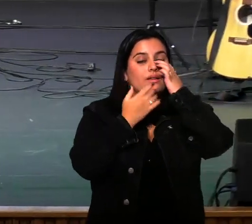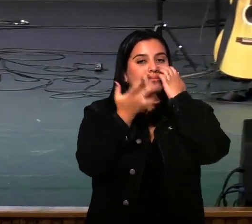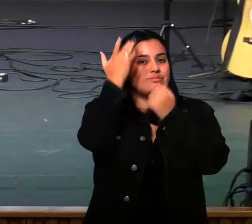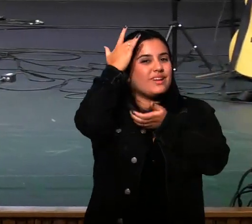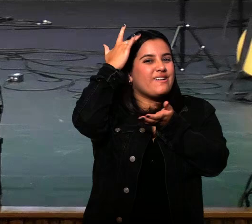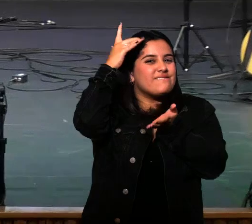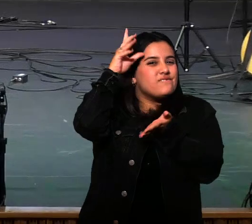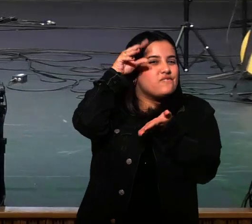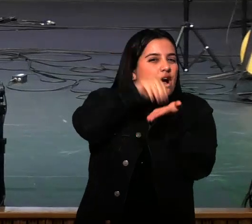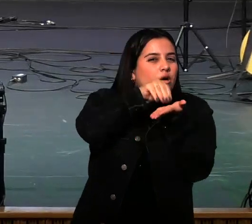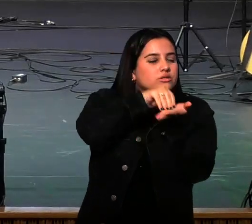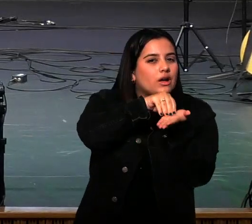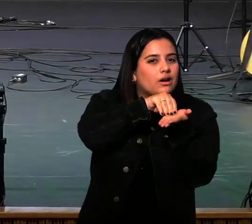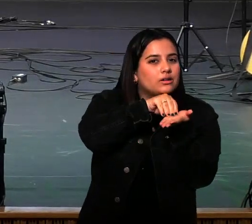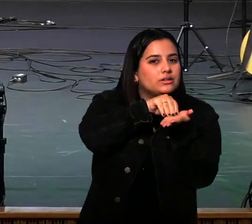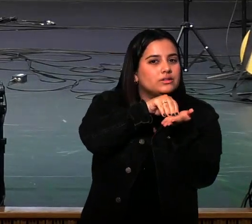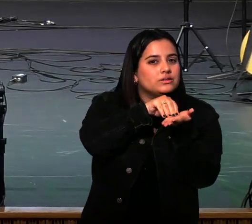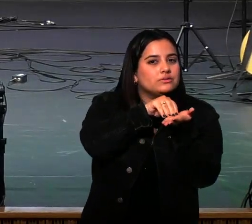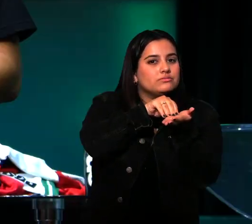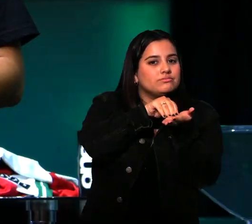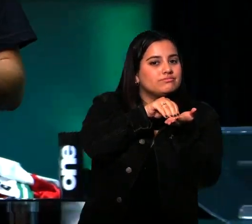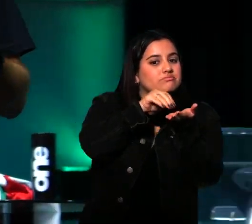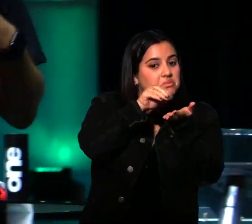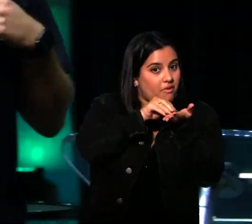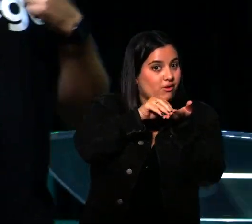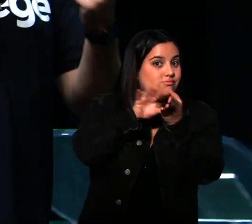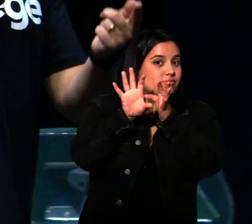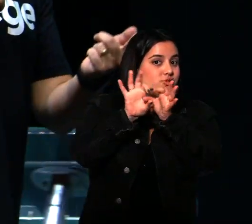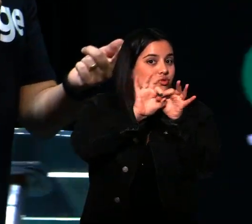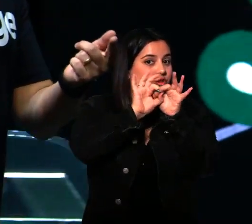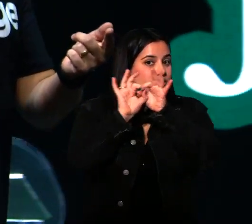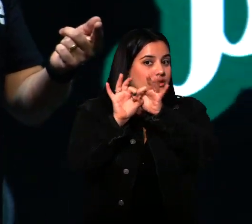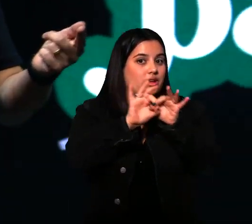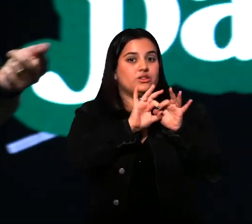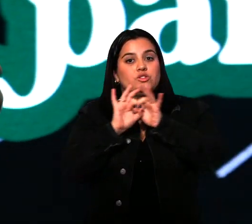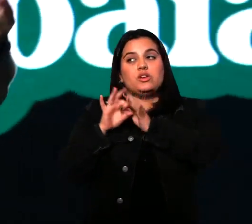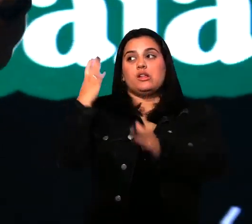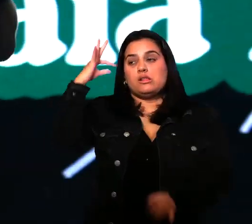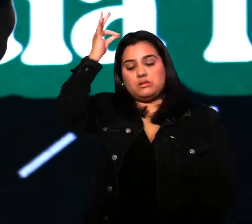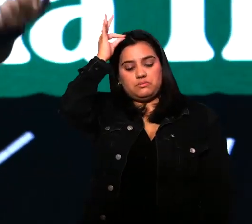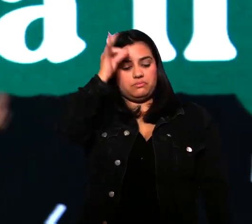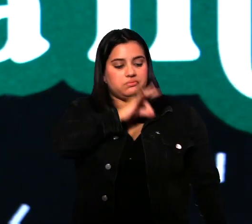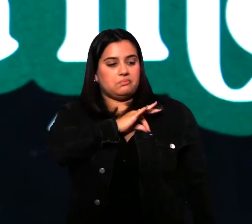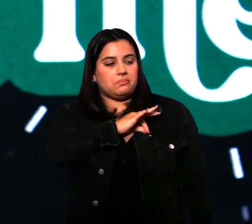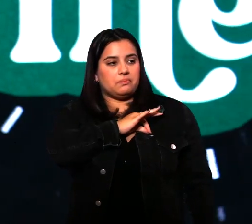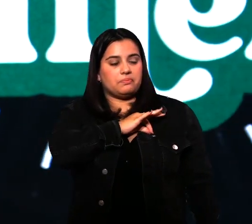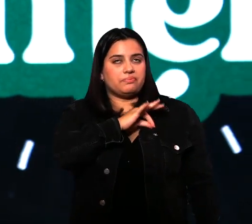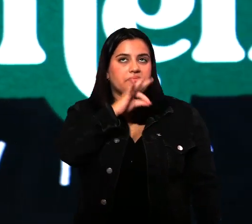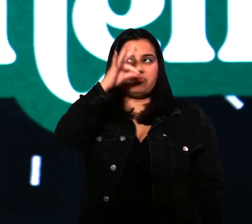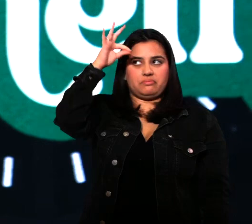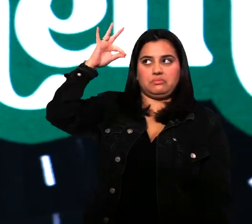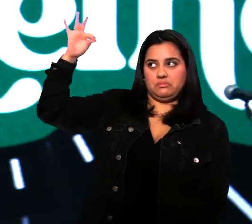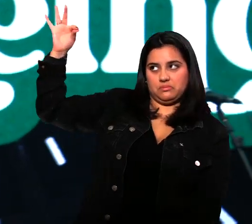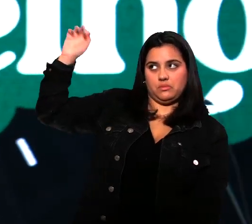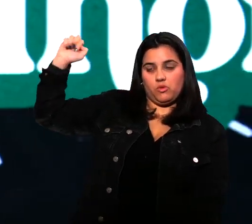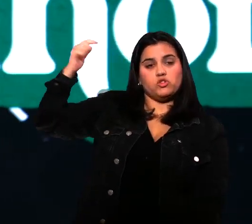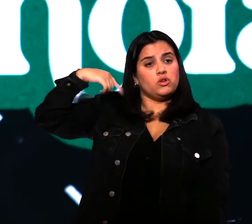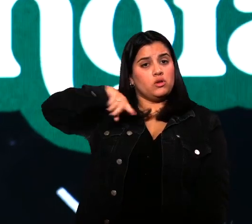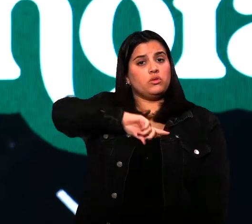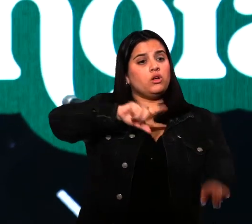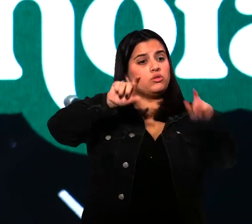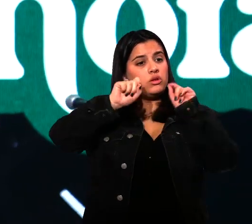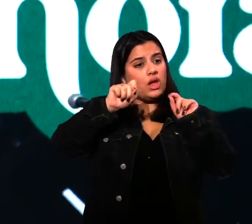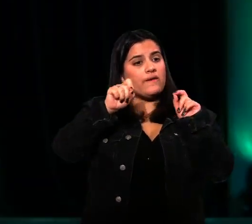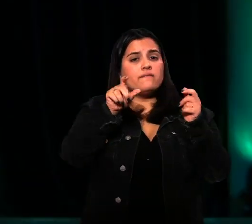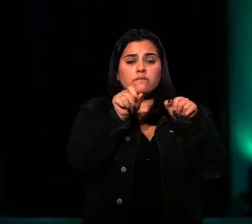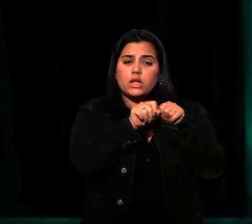imaturidade, ainda muitas vezes por falta de unidade e por não andar no espírito, falamos mal uns dos outros. E fazemos